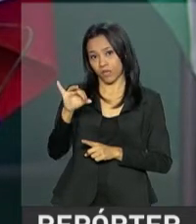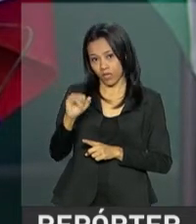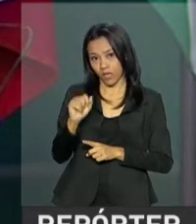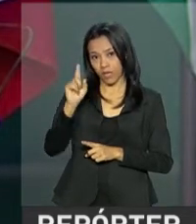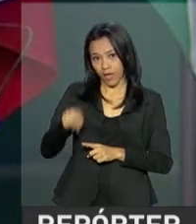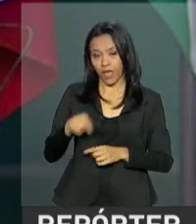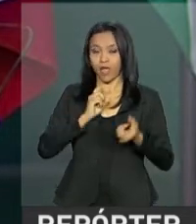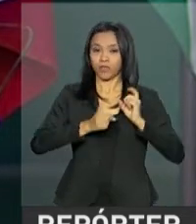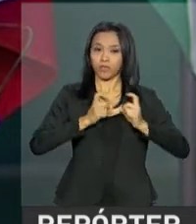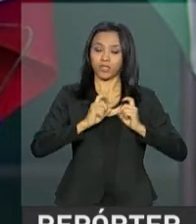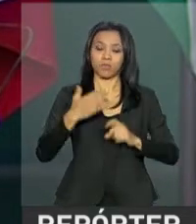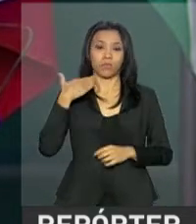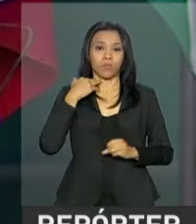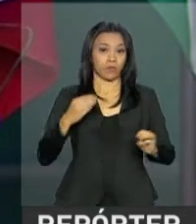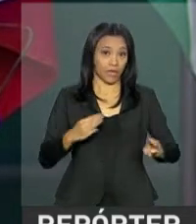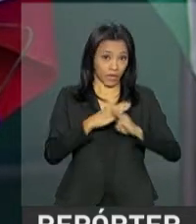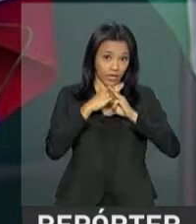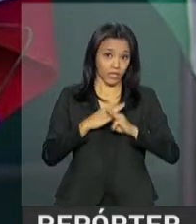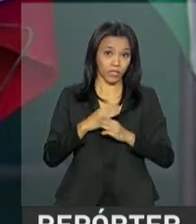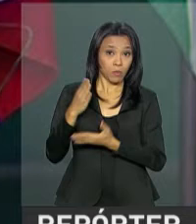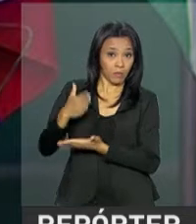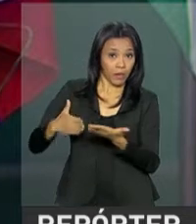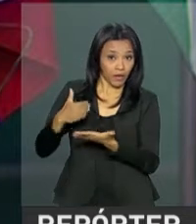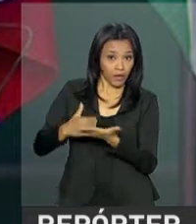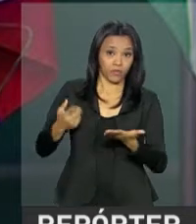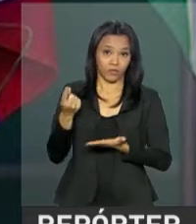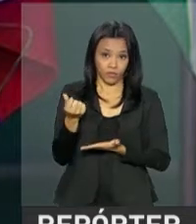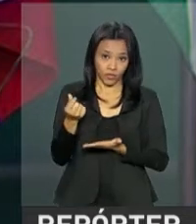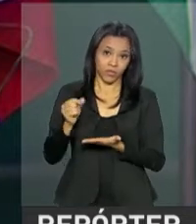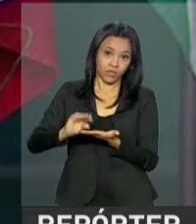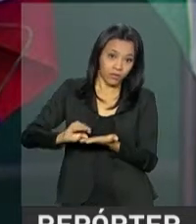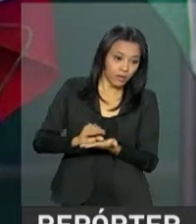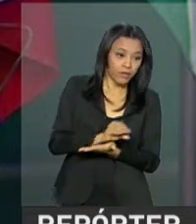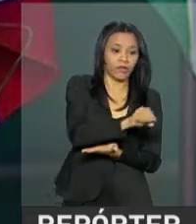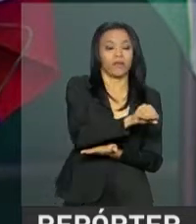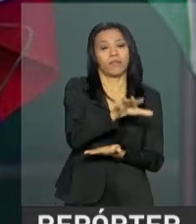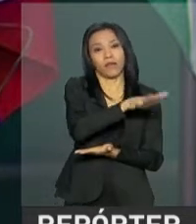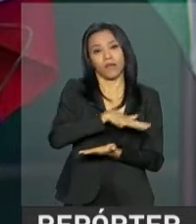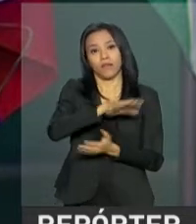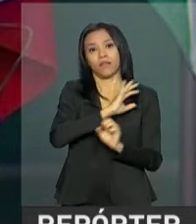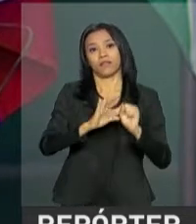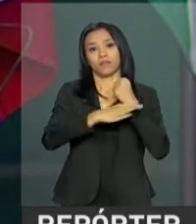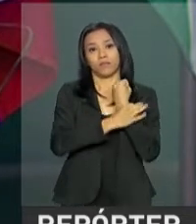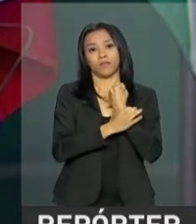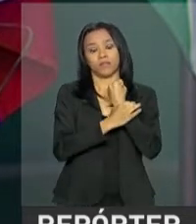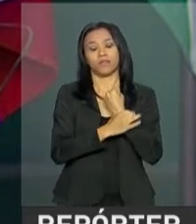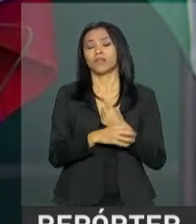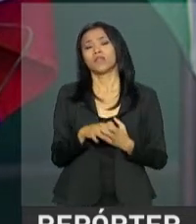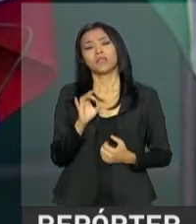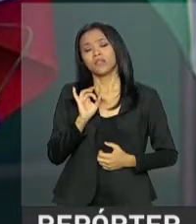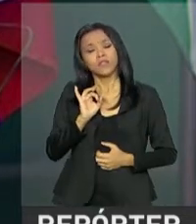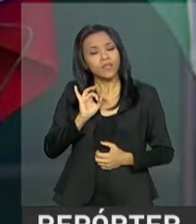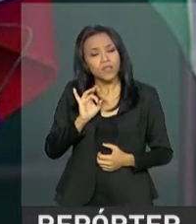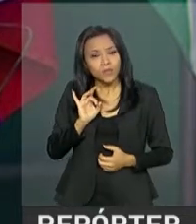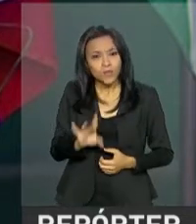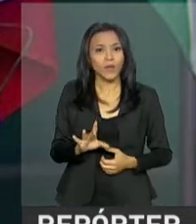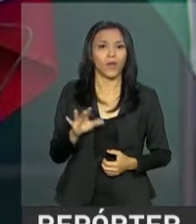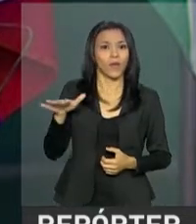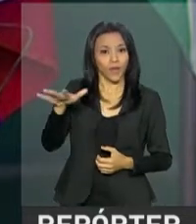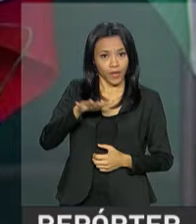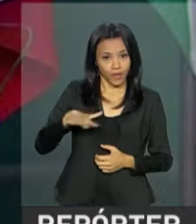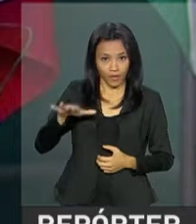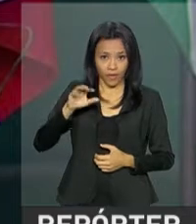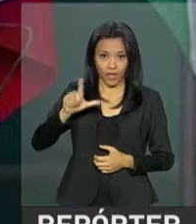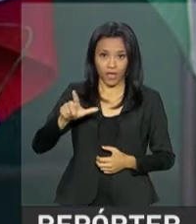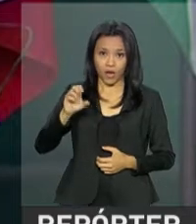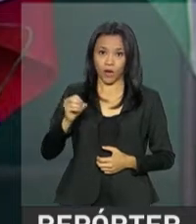caixa econômica federal sejam destinados à segurança pública não apenas as loterias atuais